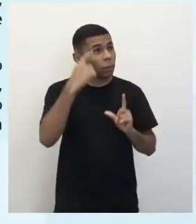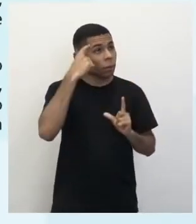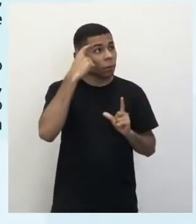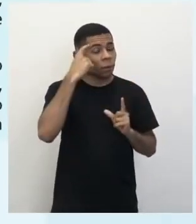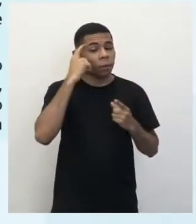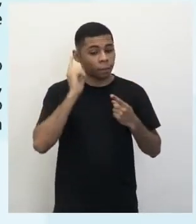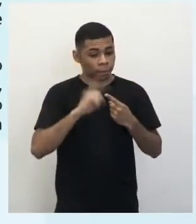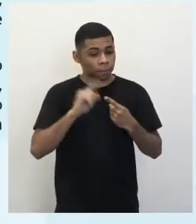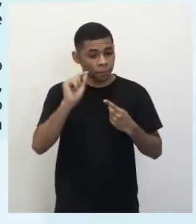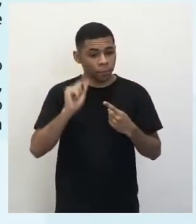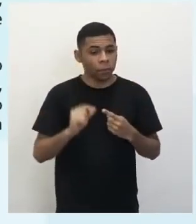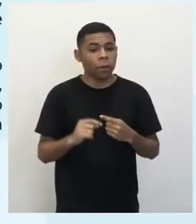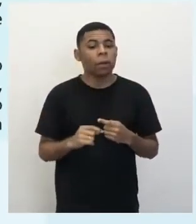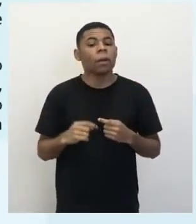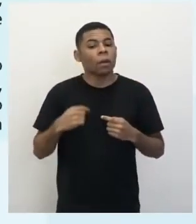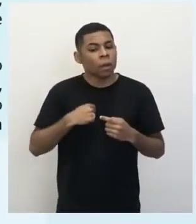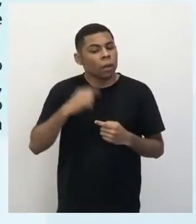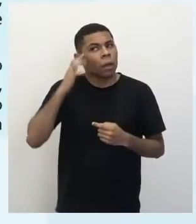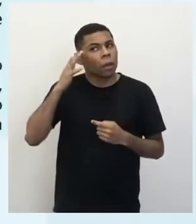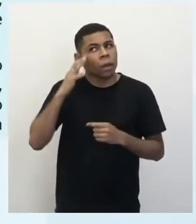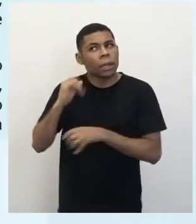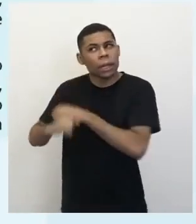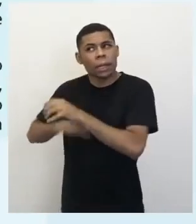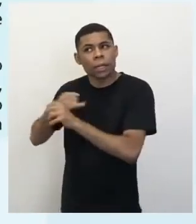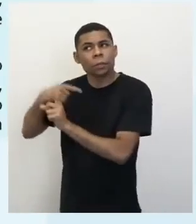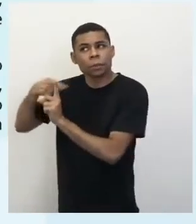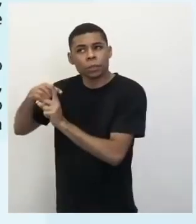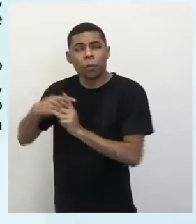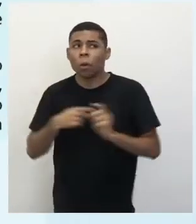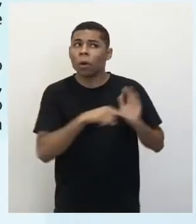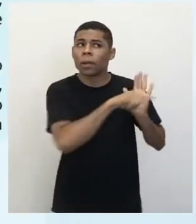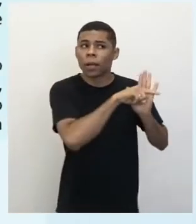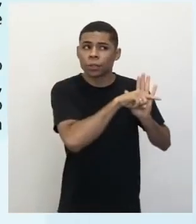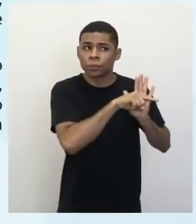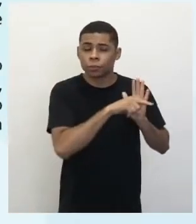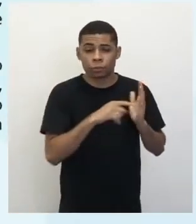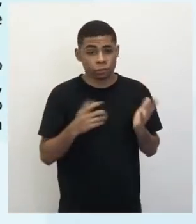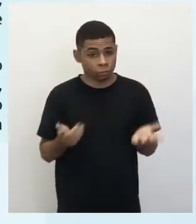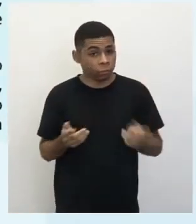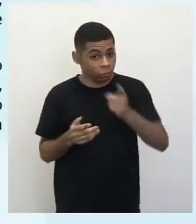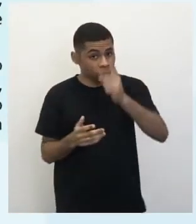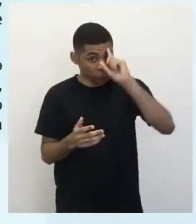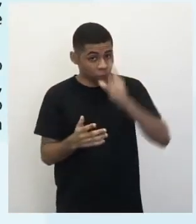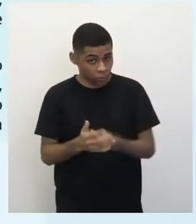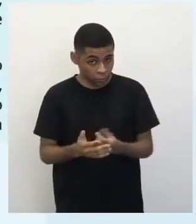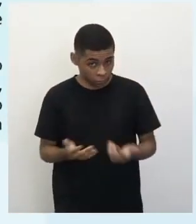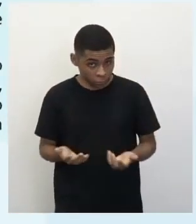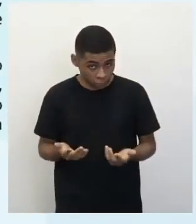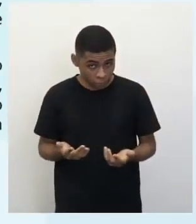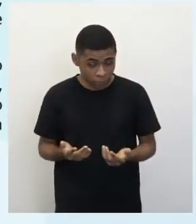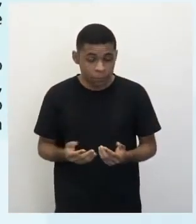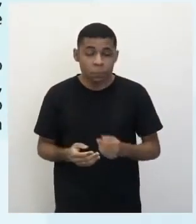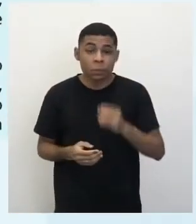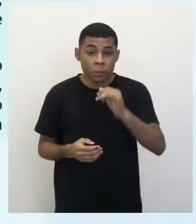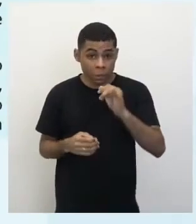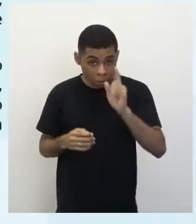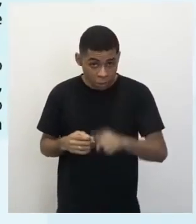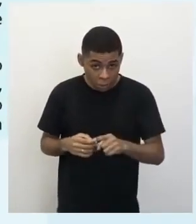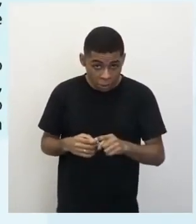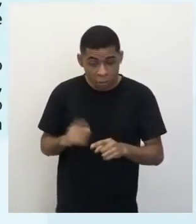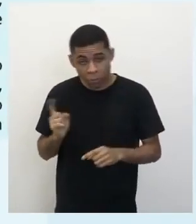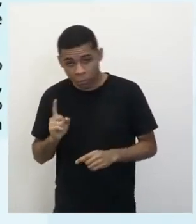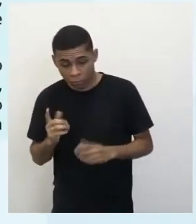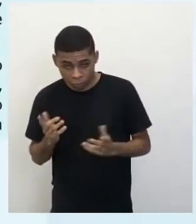a internet é usada para o lado positivo ou para o lado negativo. Então, defina aí seu posicionamento, se sim ou